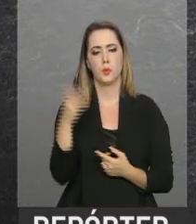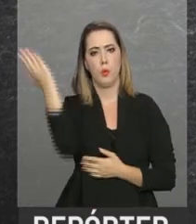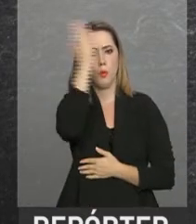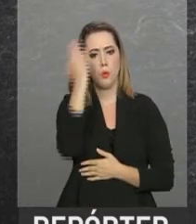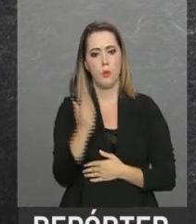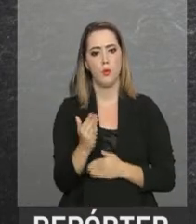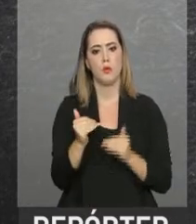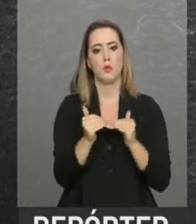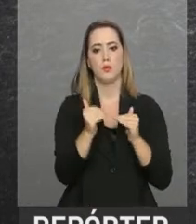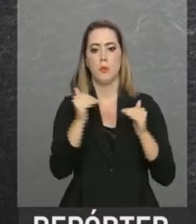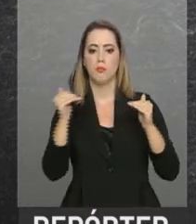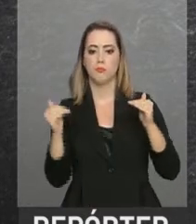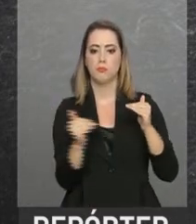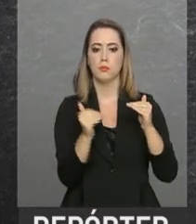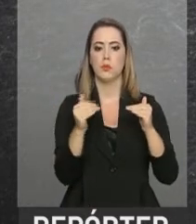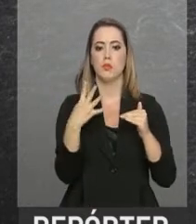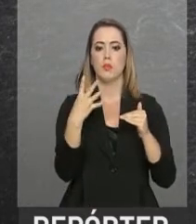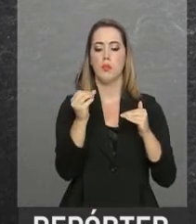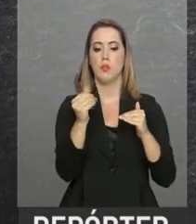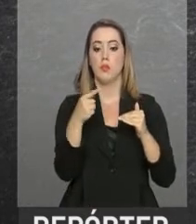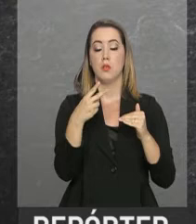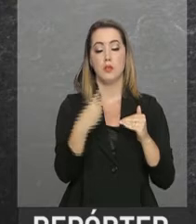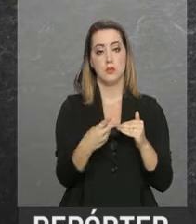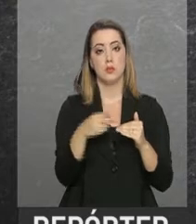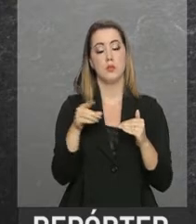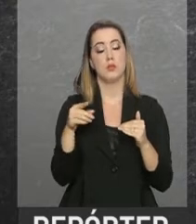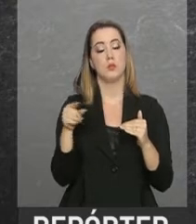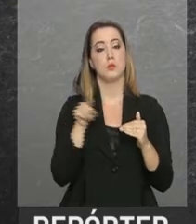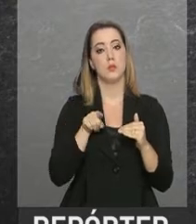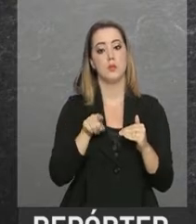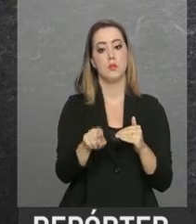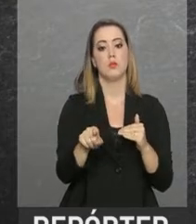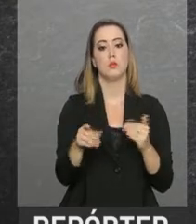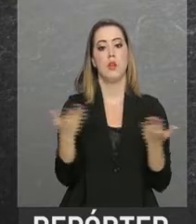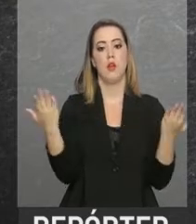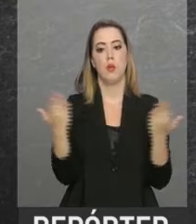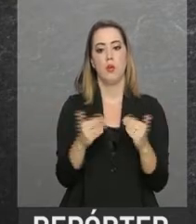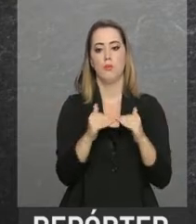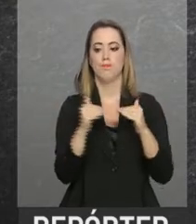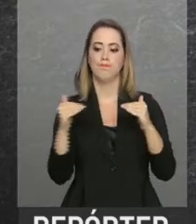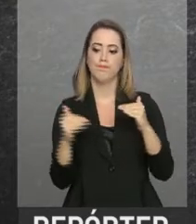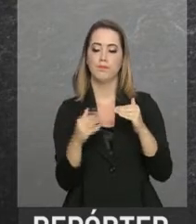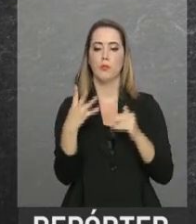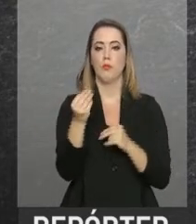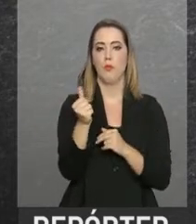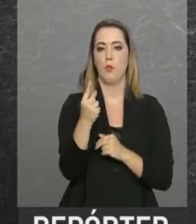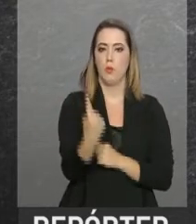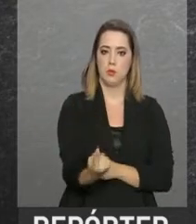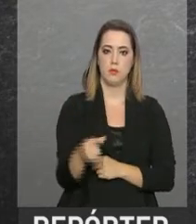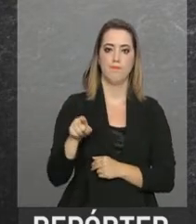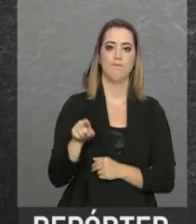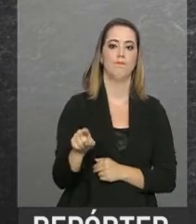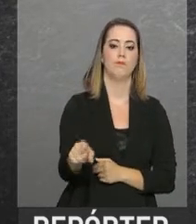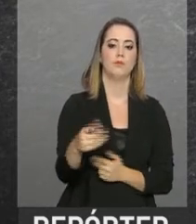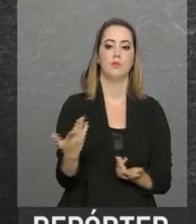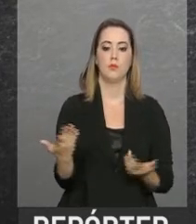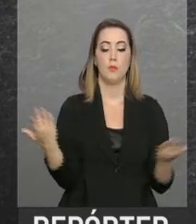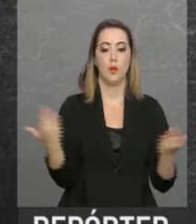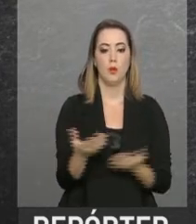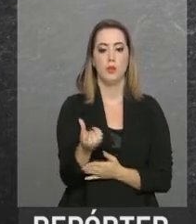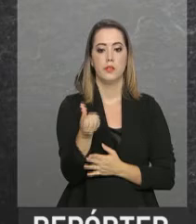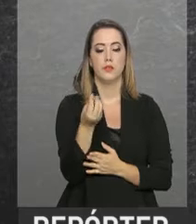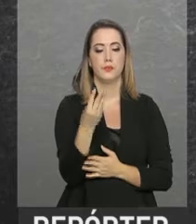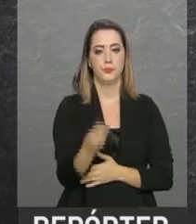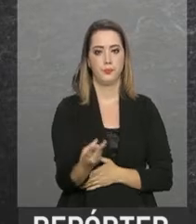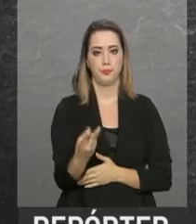passou de 402 pontos em 2012 para 401 em 2015 a posição é de 63 no